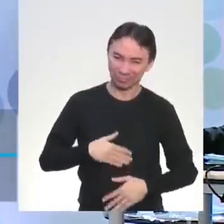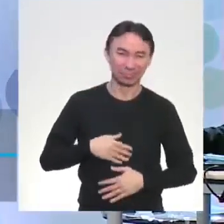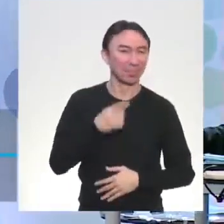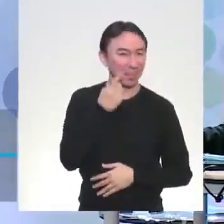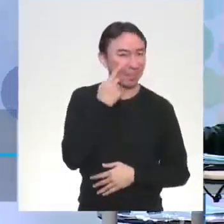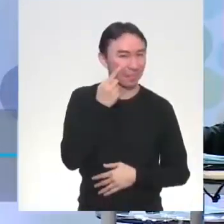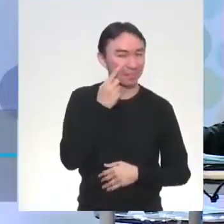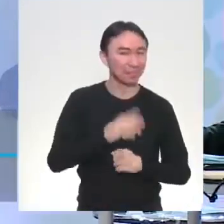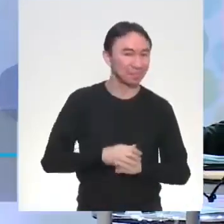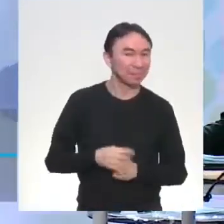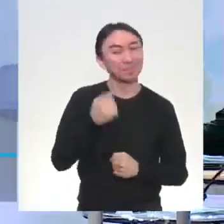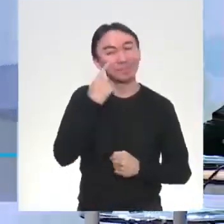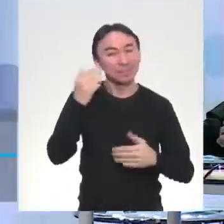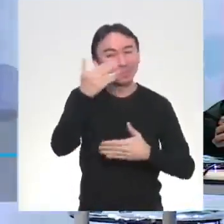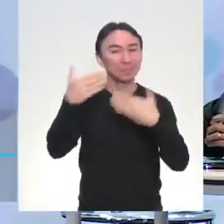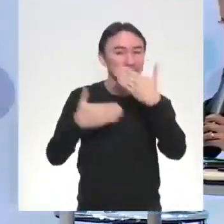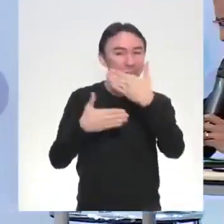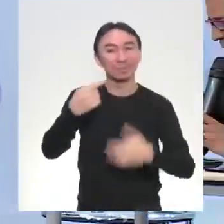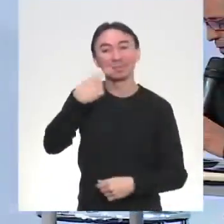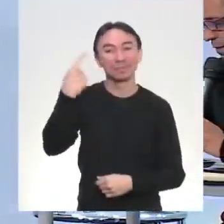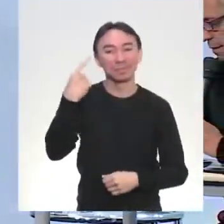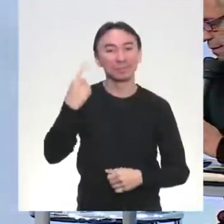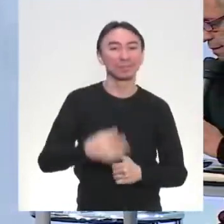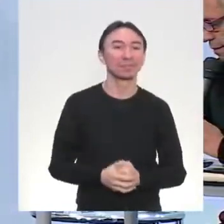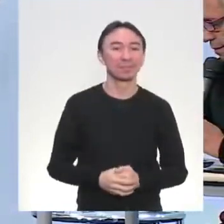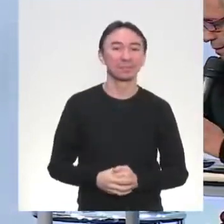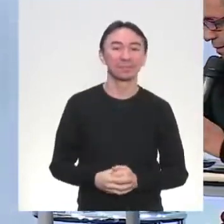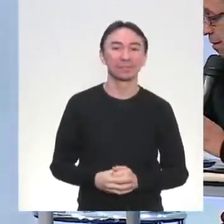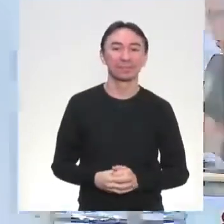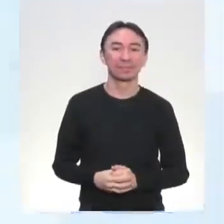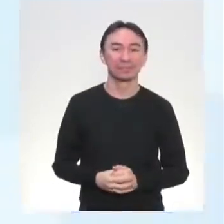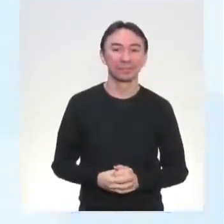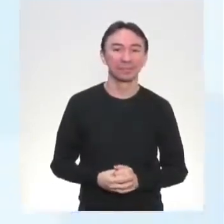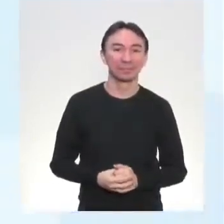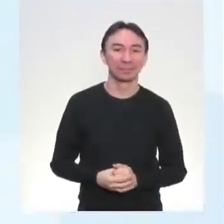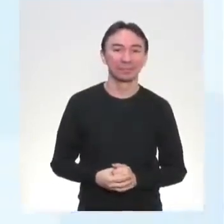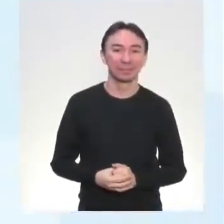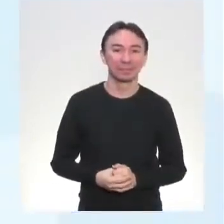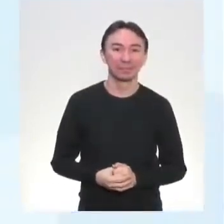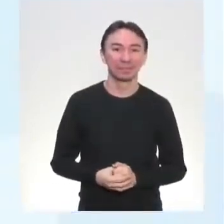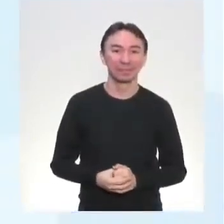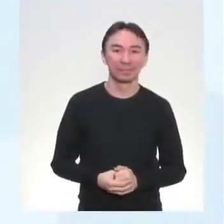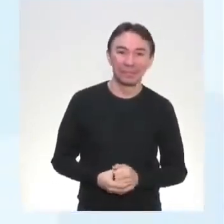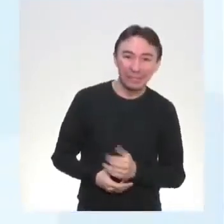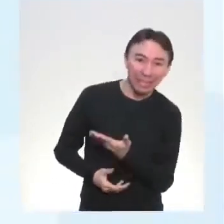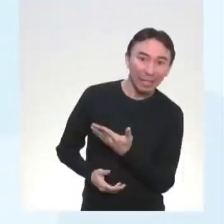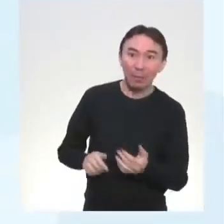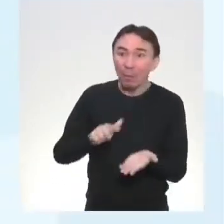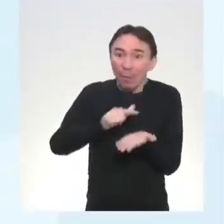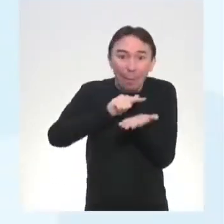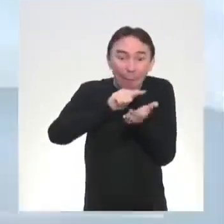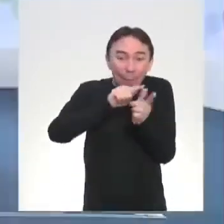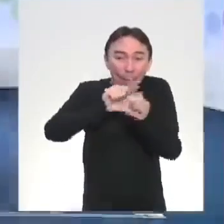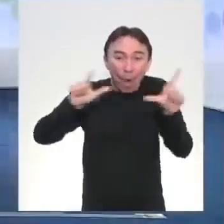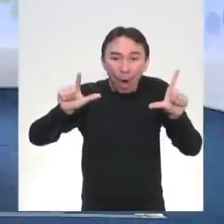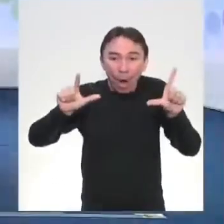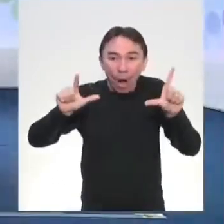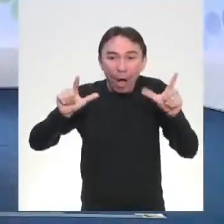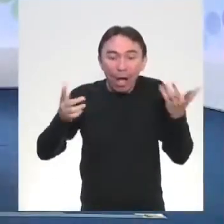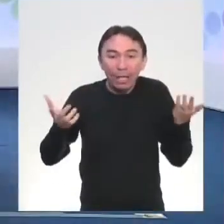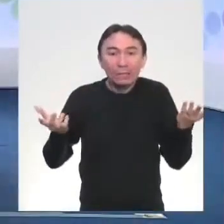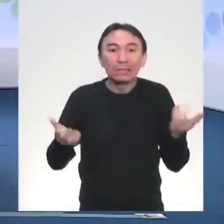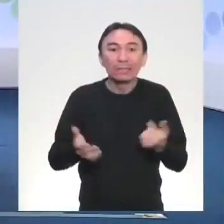aí para ver o que está escrito, vamos ver. E a gente vira aqui... Não tem nada, Osmar, no meu slide. E agora? O que a gente faz? Eu identifico um pontinho aí.